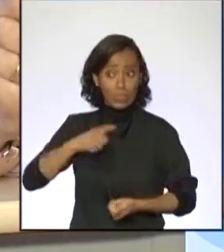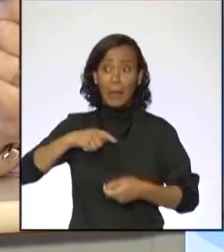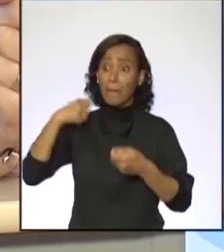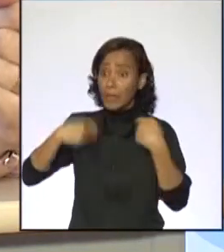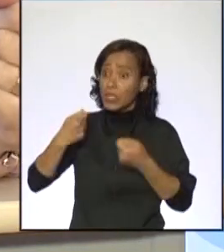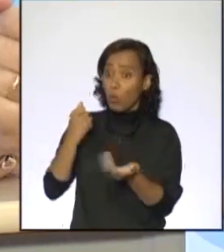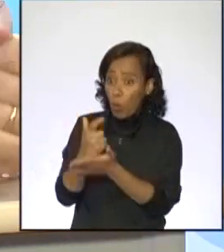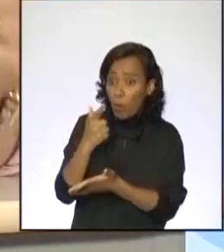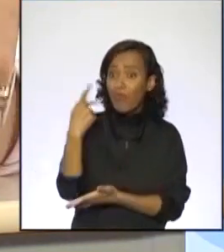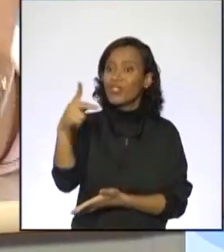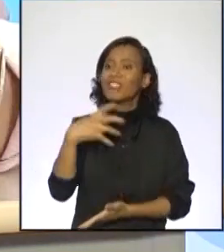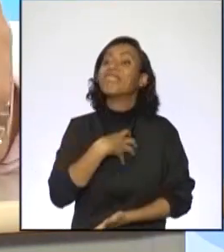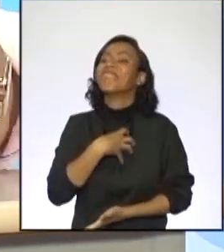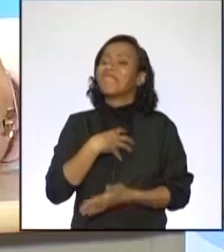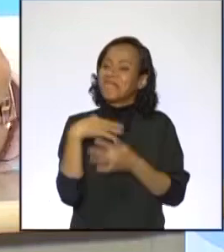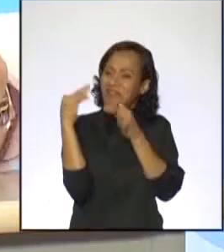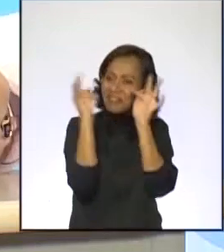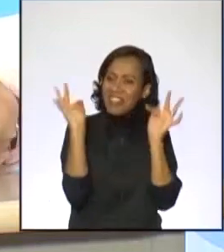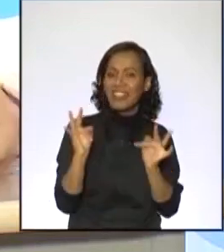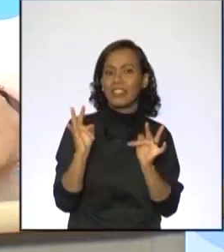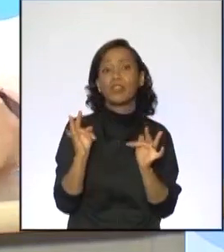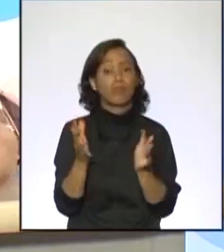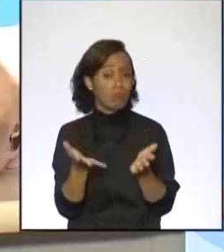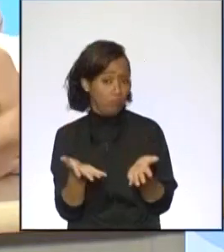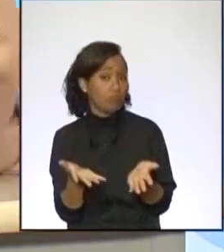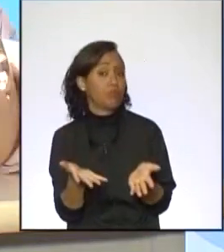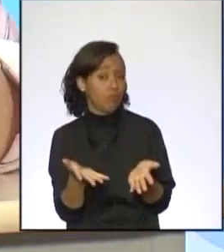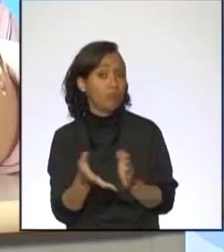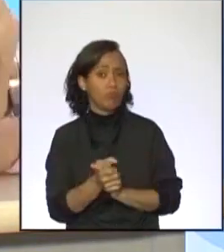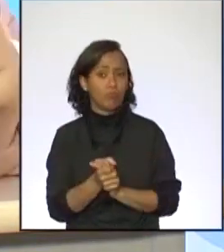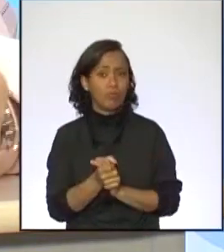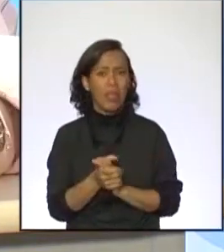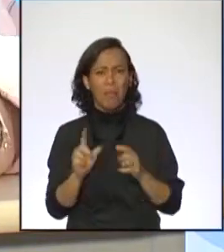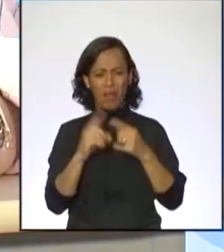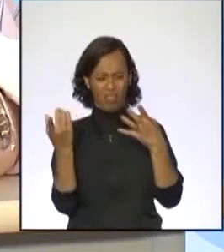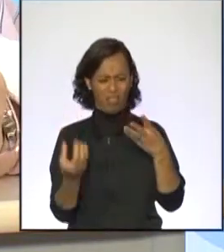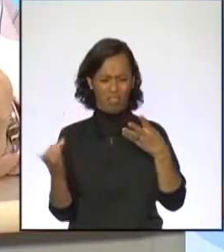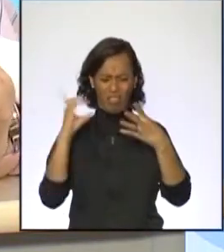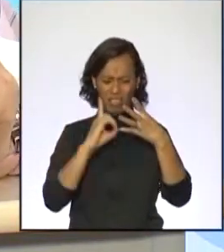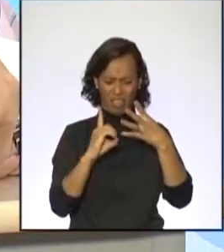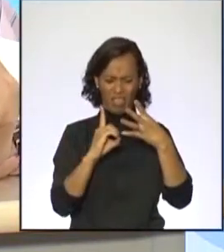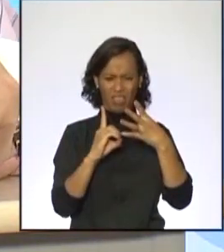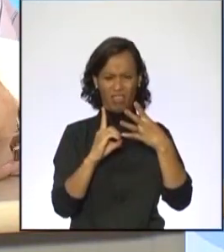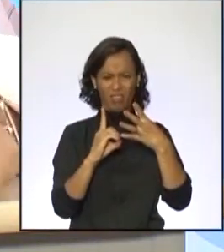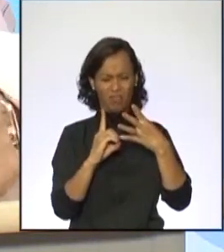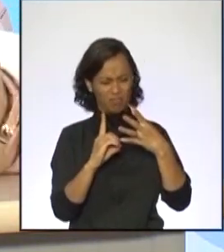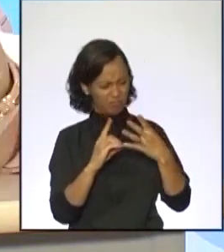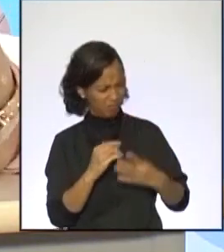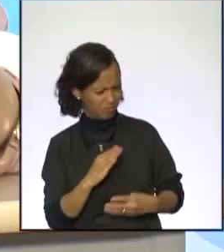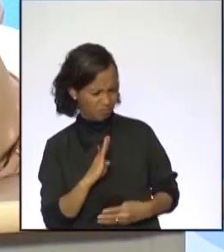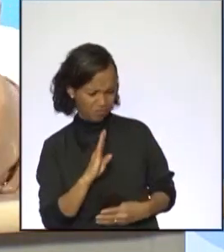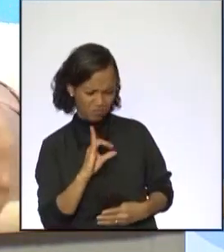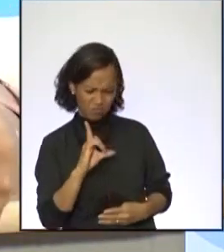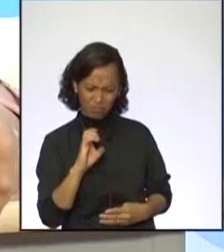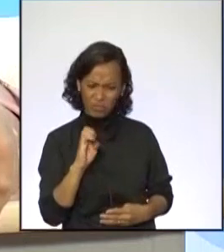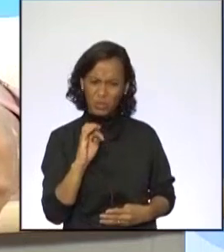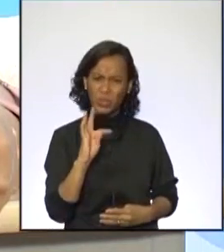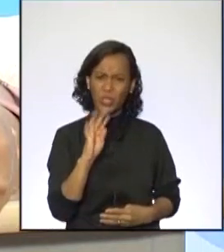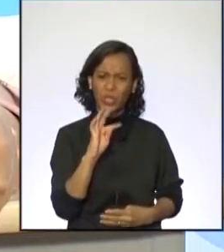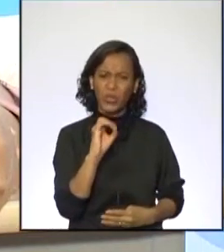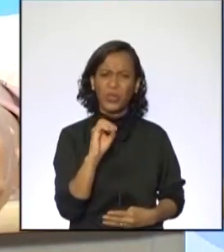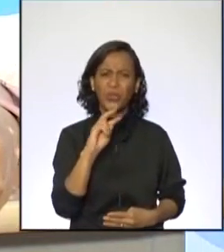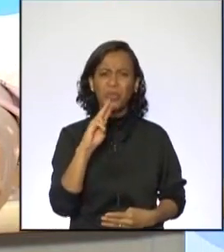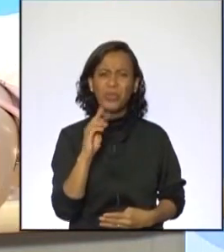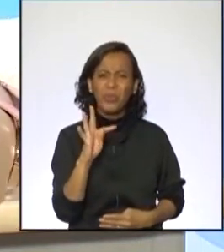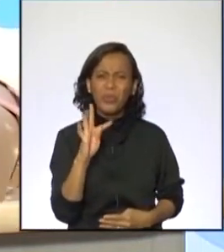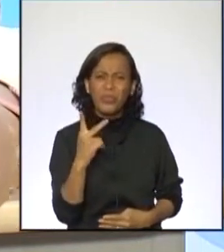feliz. Perfeito. Ok? Perfeito. A alternativa D, incentivar o jovem a usar o Bluetooth 20.0, é a característica do